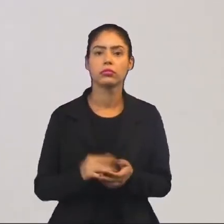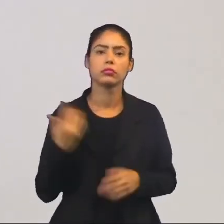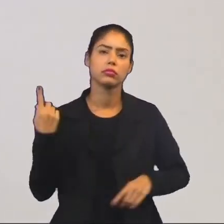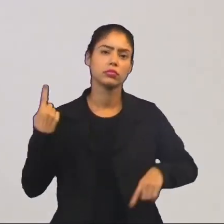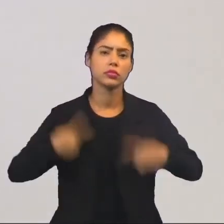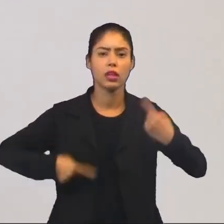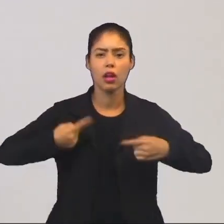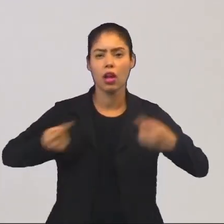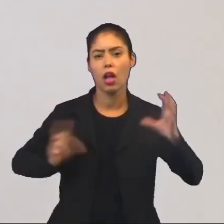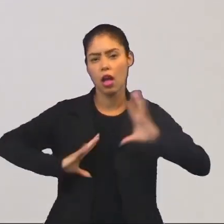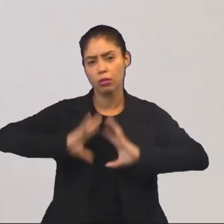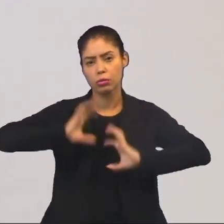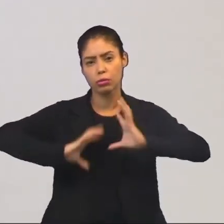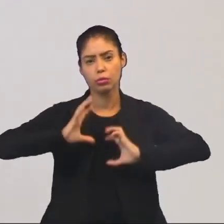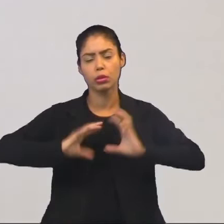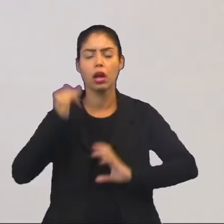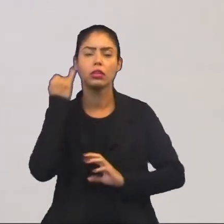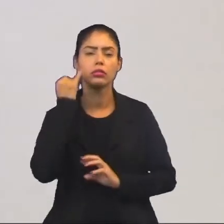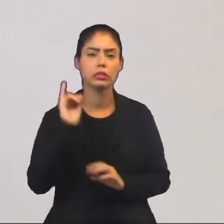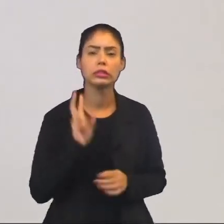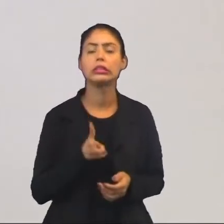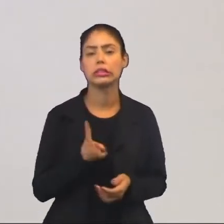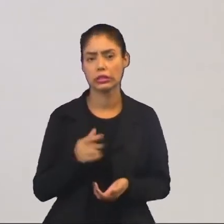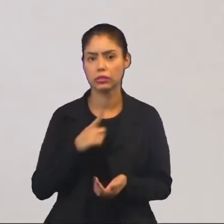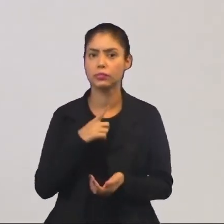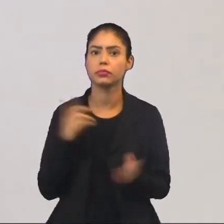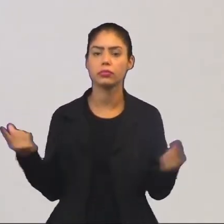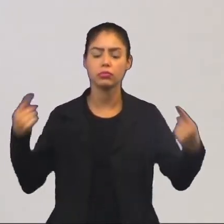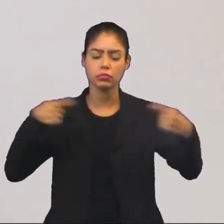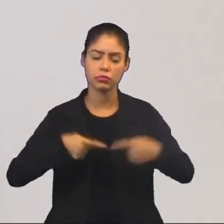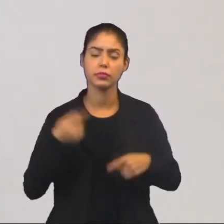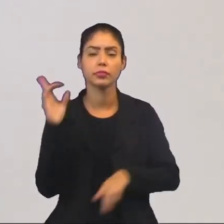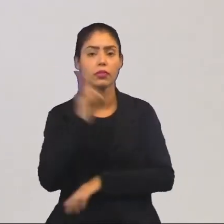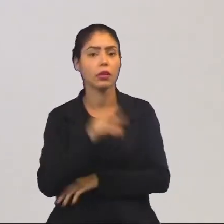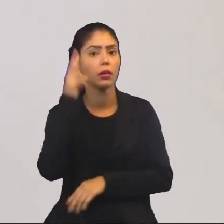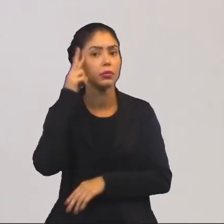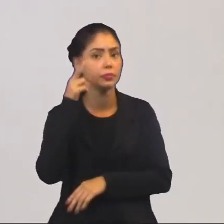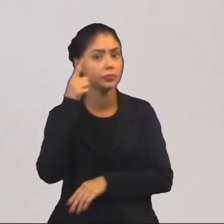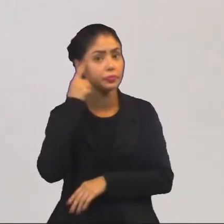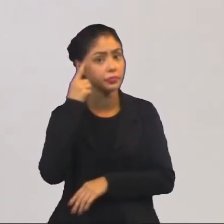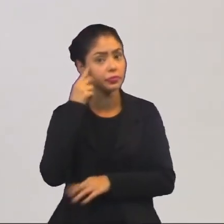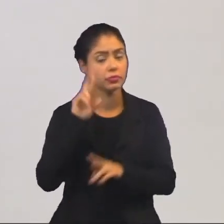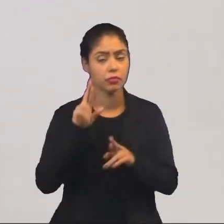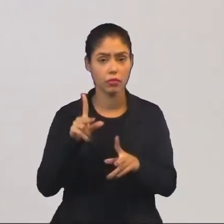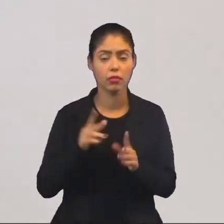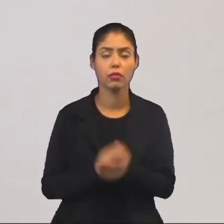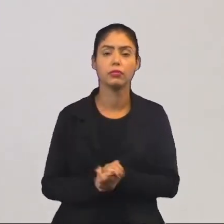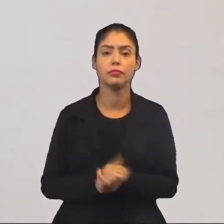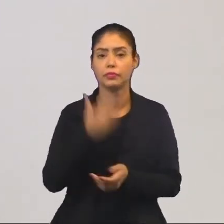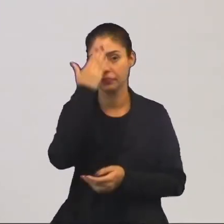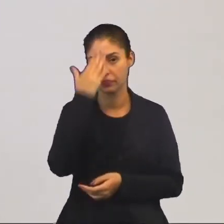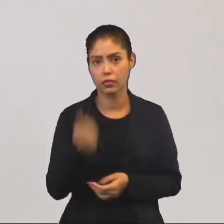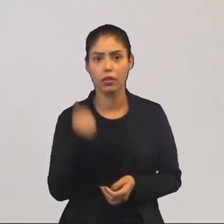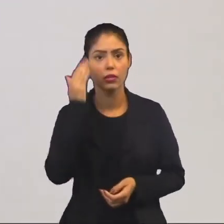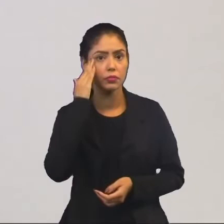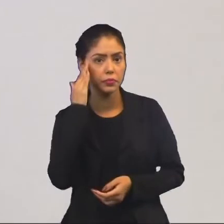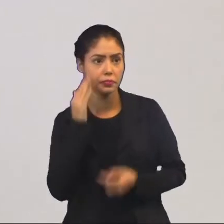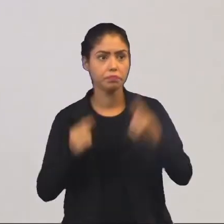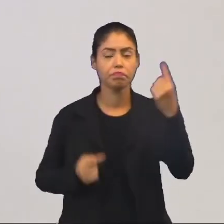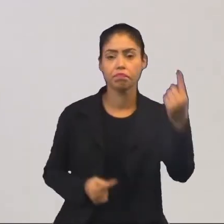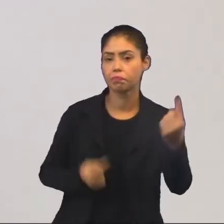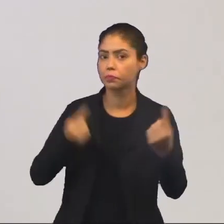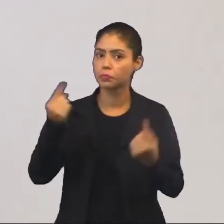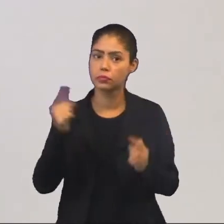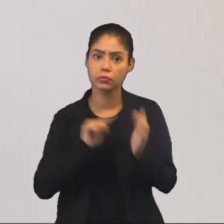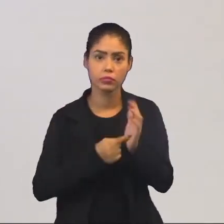conflitos, as ideias estão se divergindo, né? As pessoas têm direito de pensar diferente e a gente também tem que saber entender,